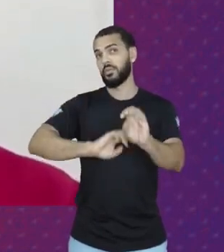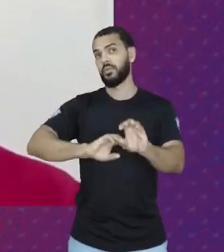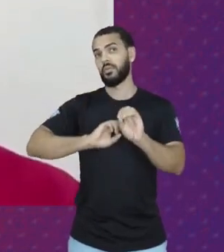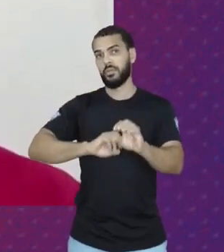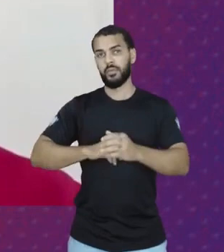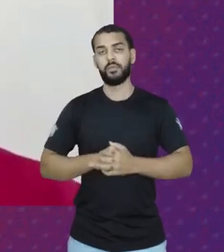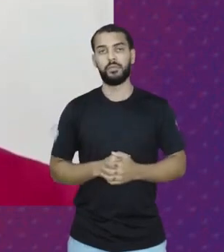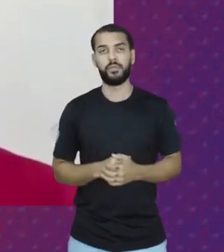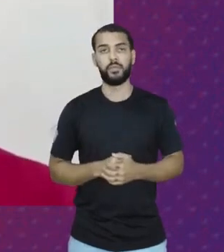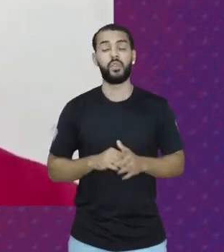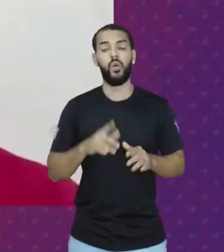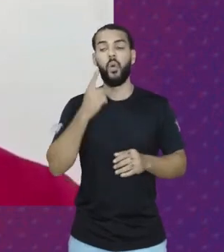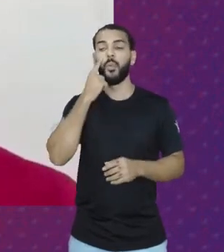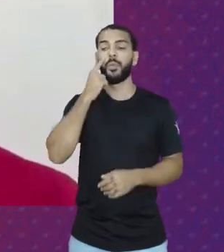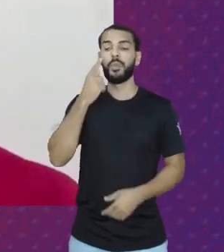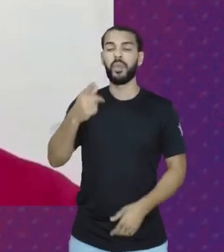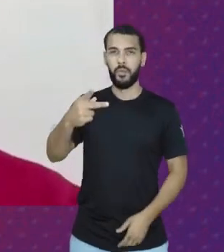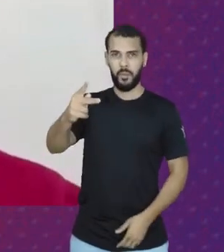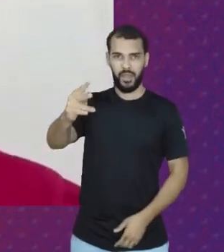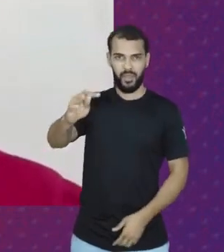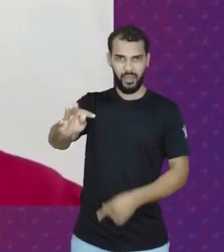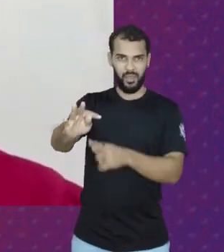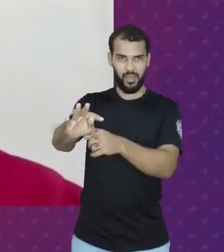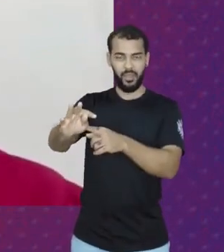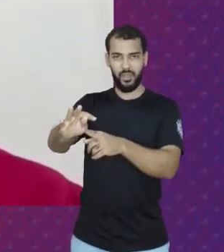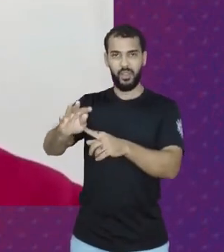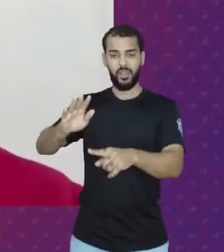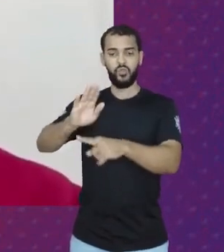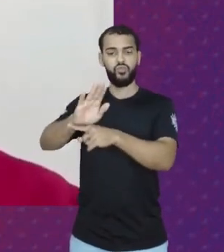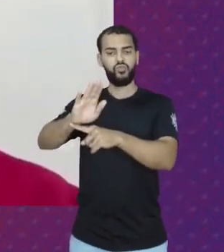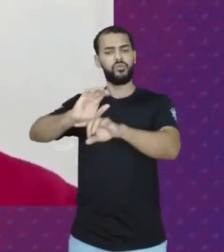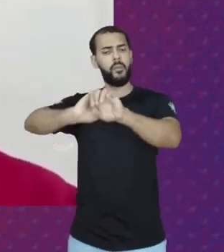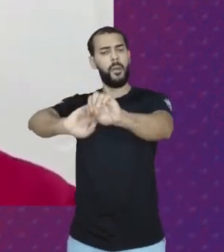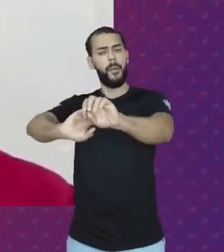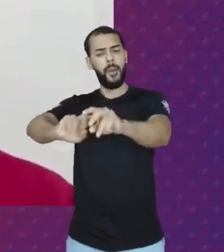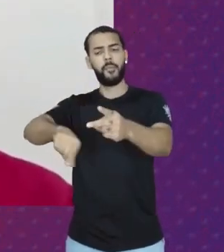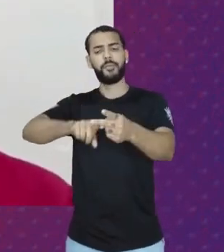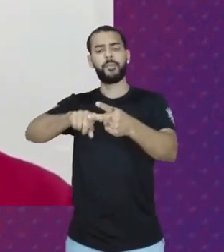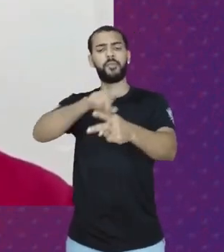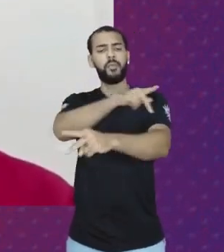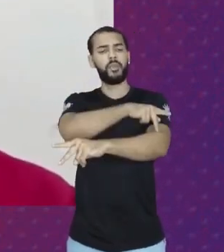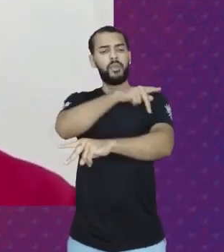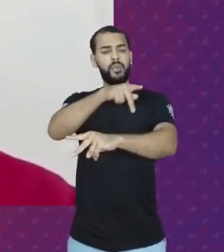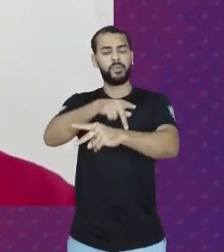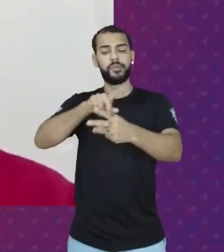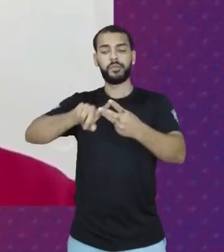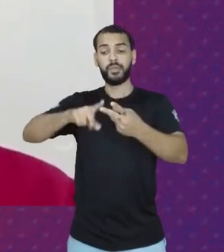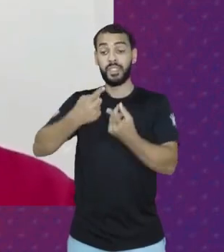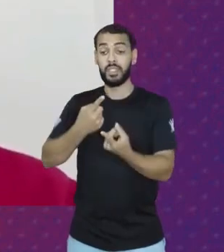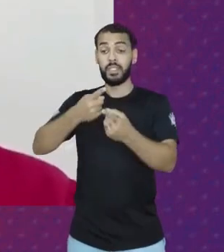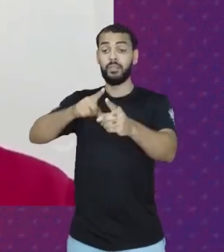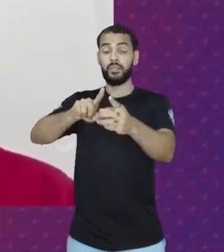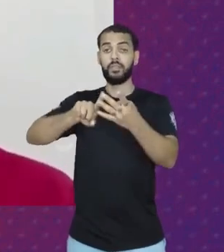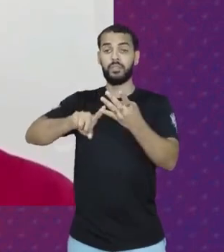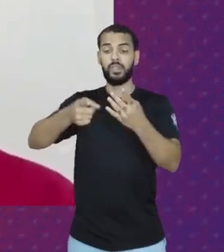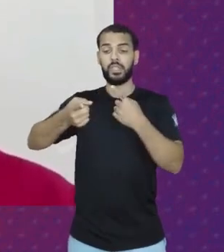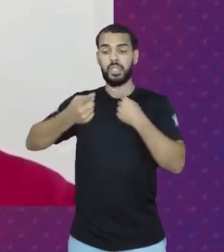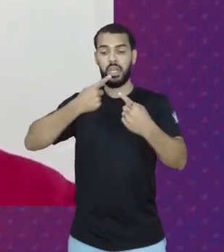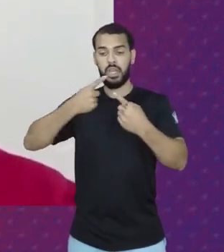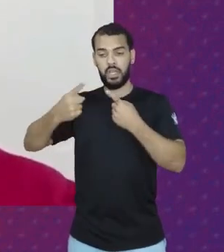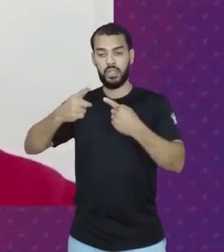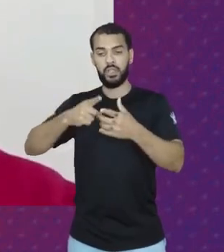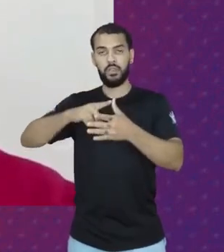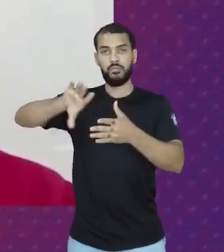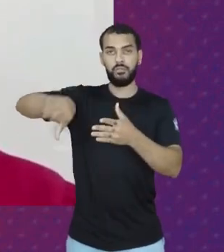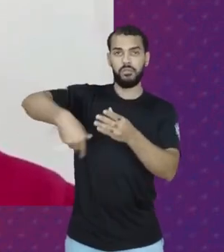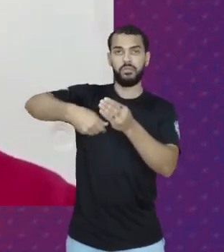esse instrumento formativo, esse instrumento pedagógico que desafia, que dialoga, que congrega